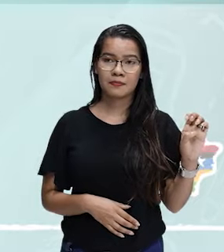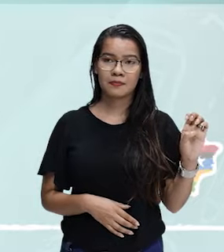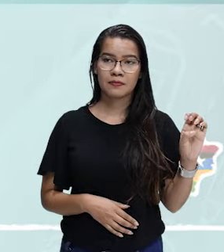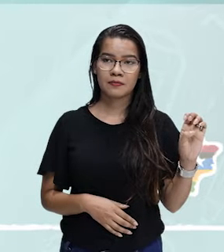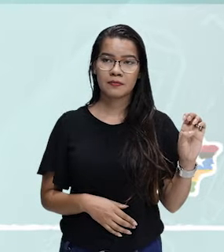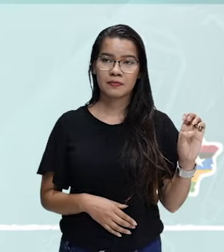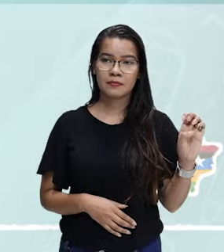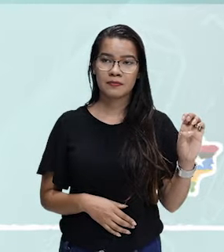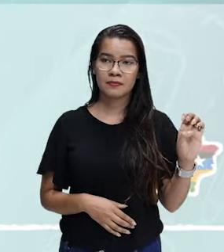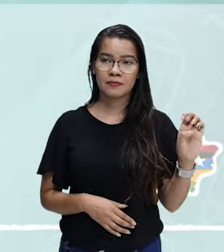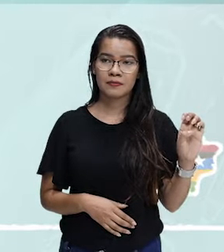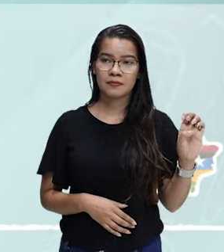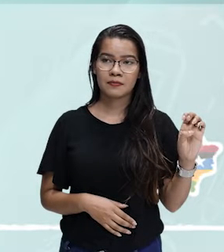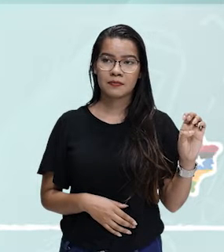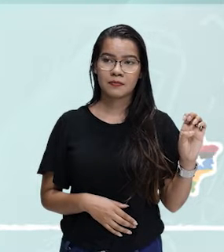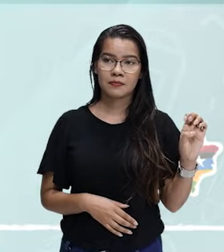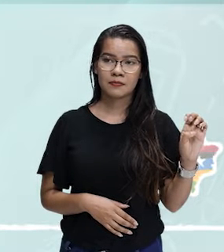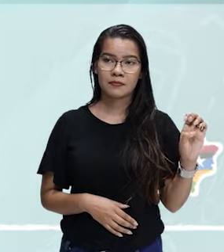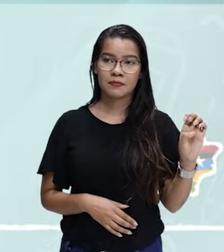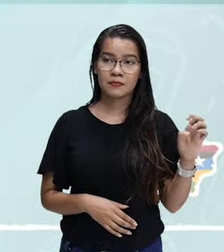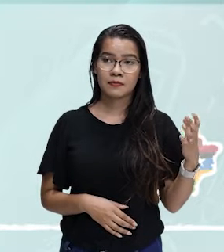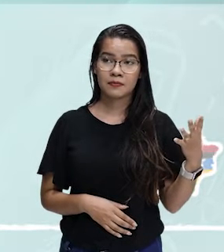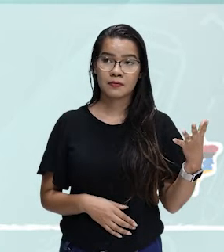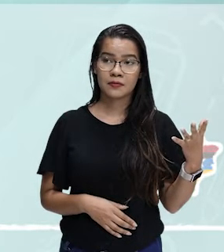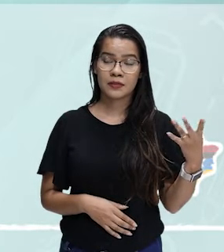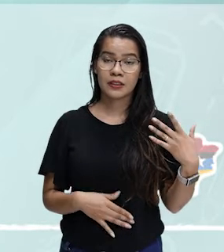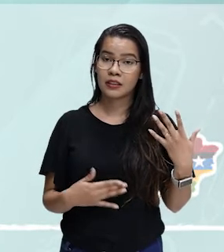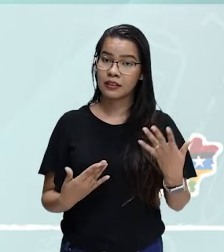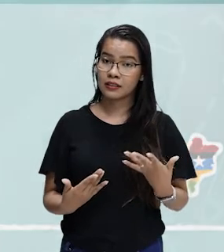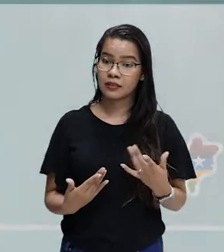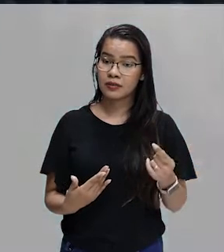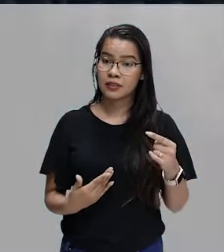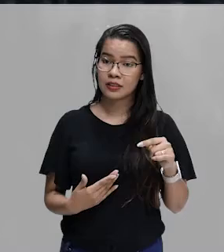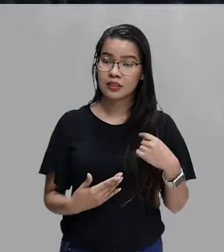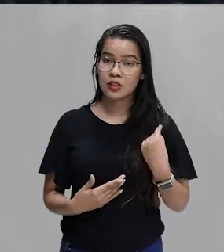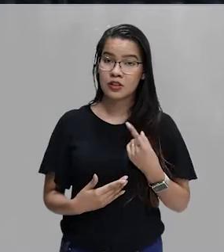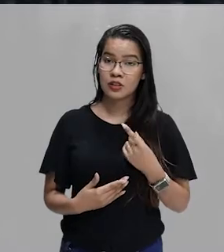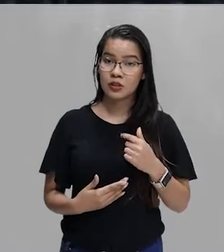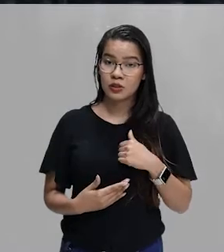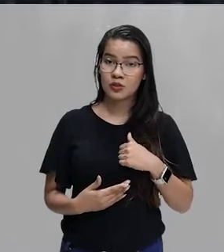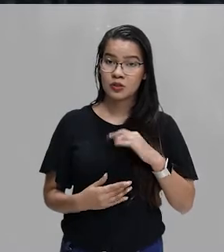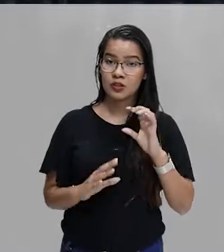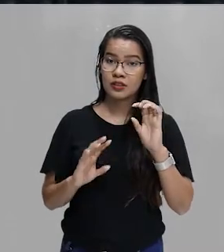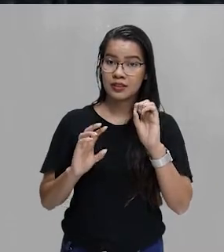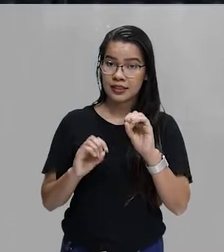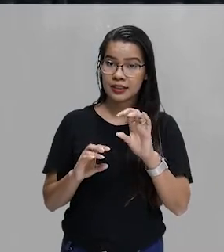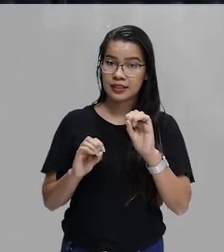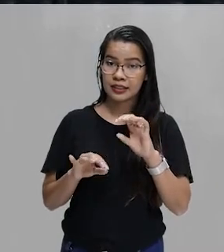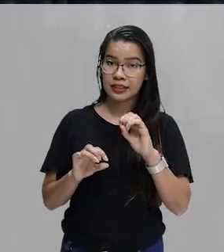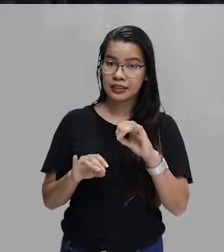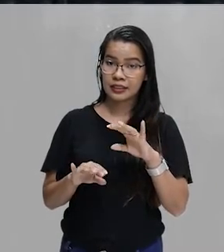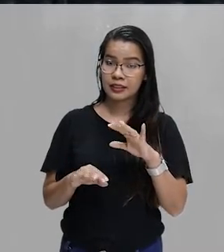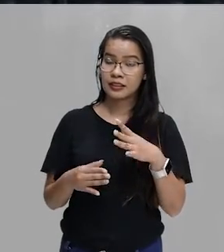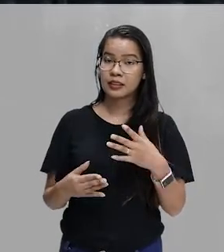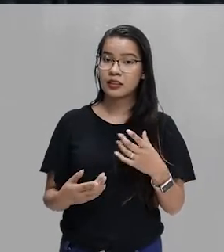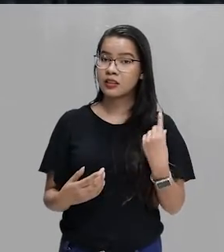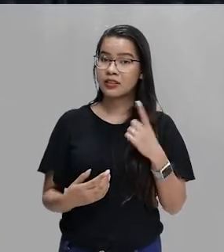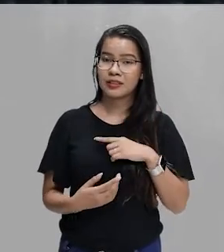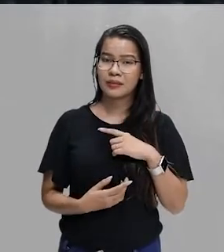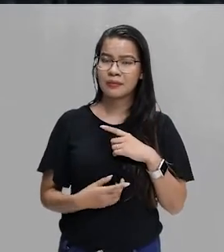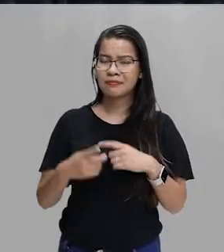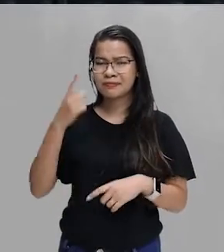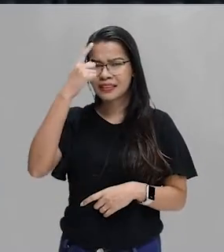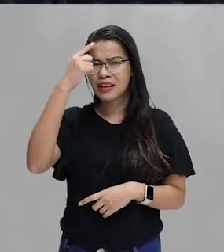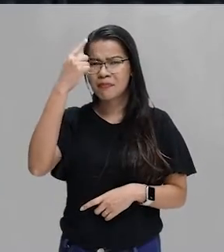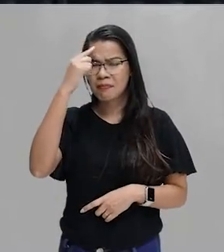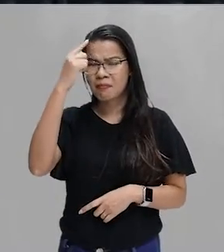substantiva subjetiva. Então, nesse caso, eu já ensinei para vocês, a gente não precisa matar a cabeça